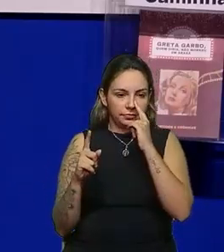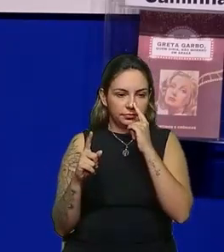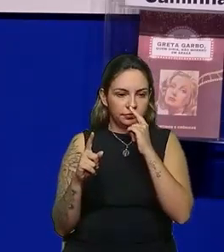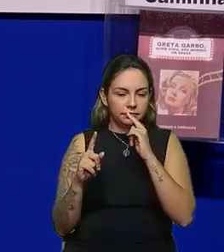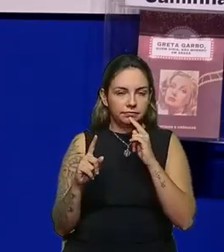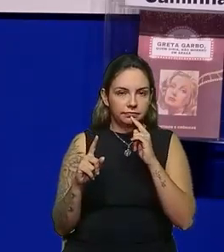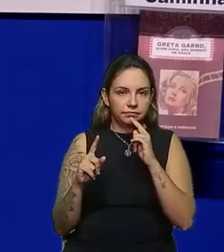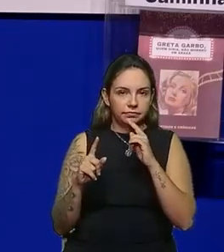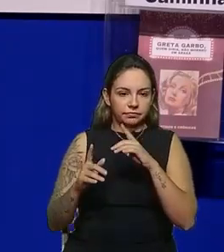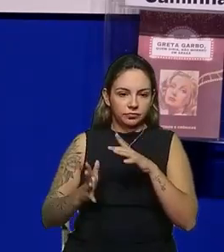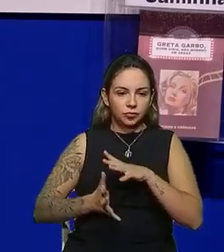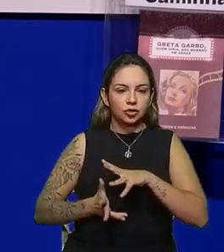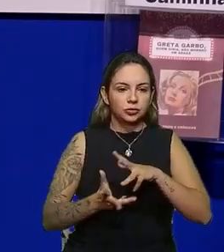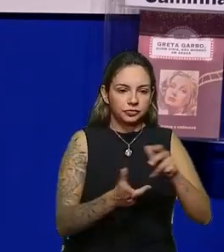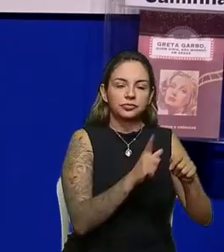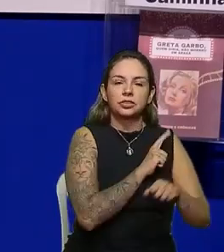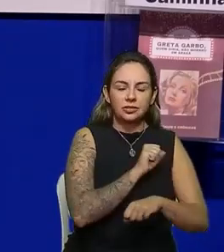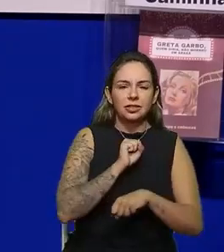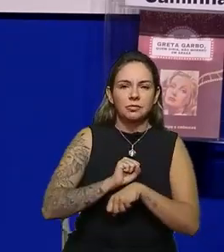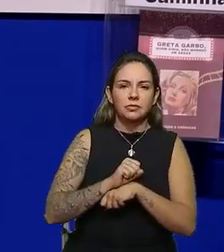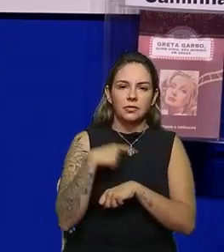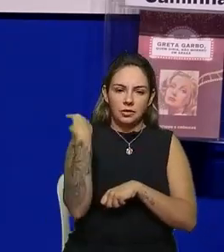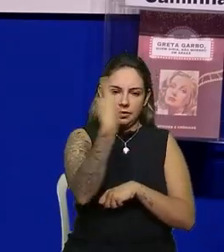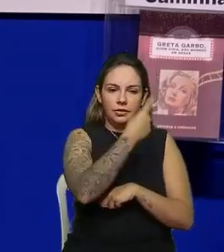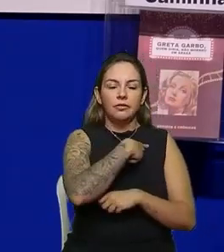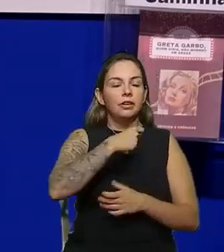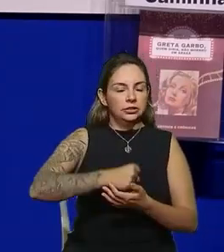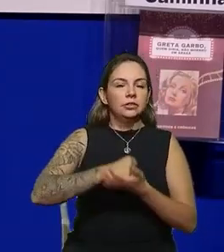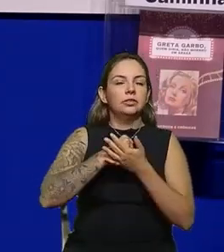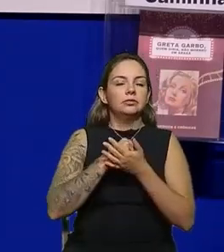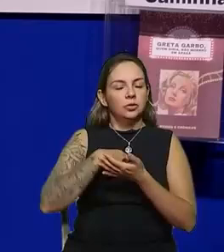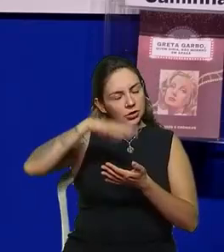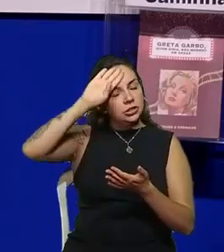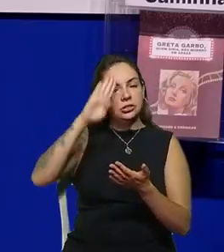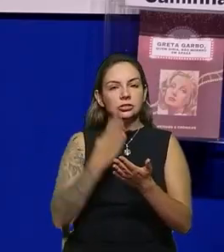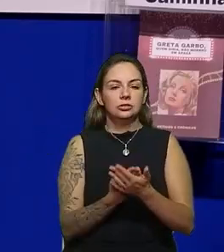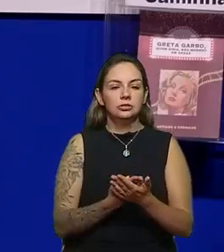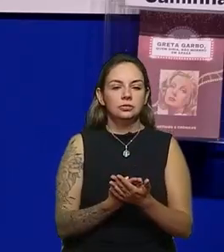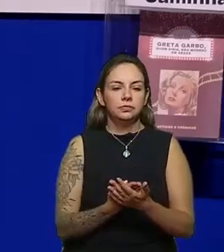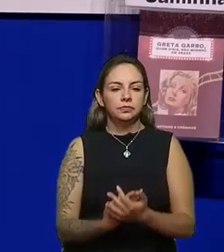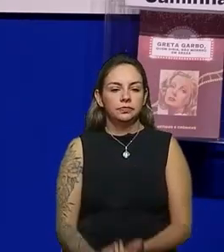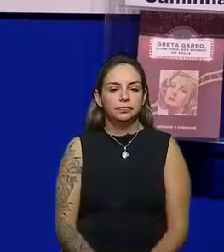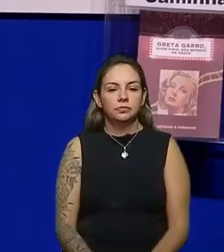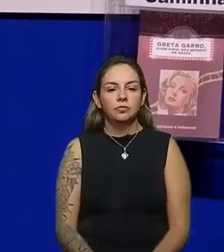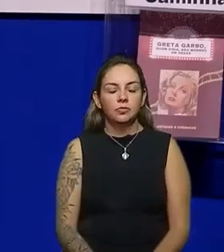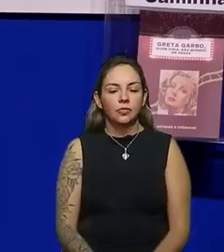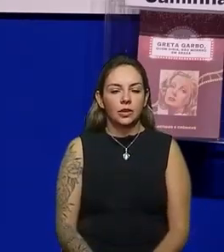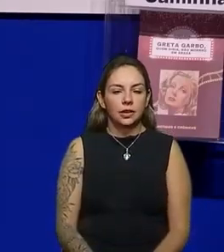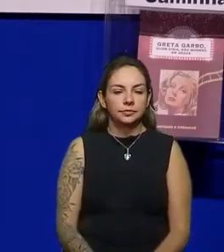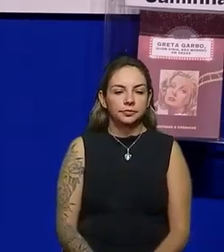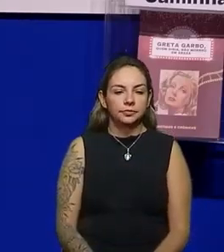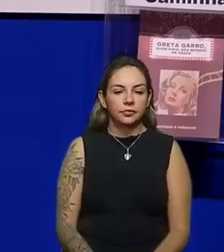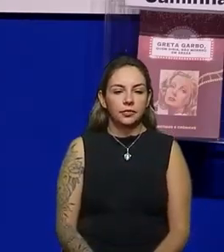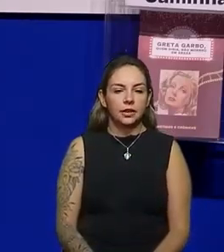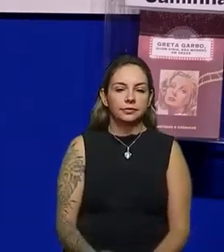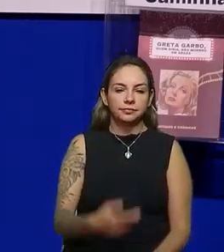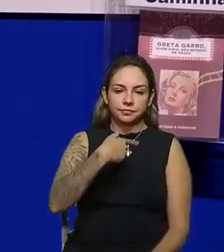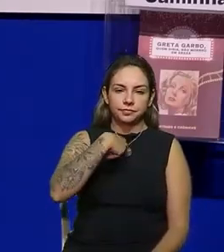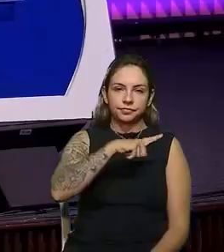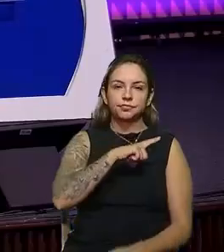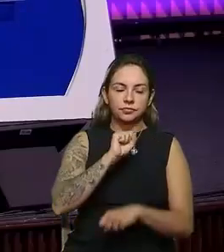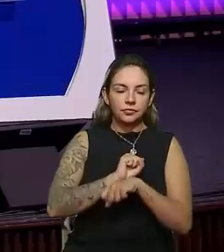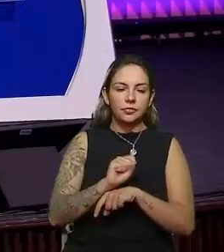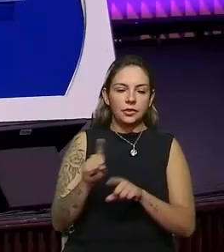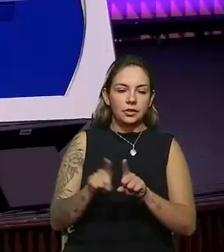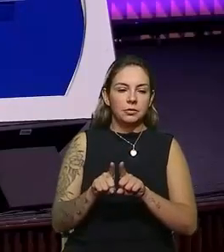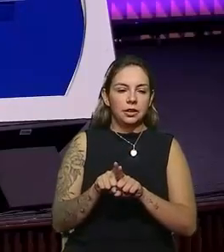a humanidade tem esperança. Acho que a gente vai se salvar. Creio eu, né? Eu prefiro acreditar nisso. Eu tenho essa